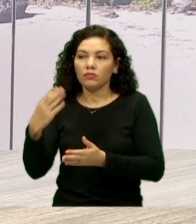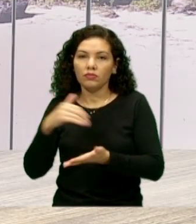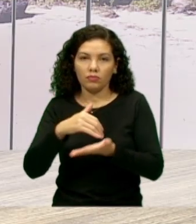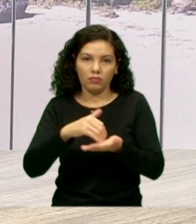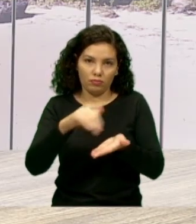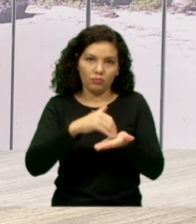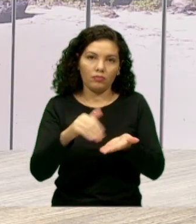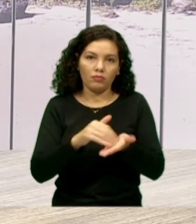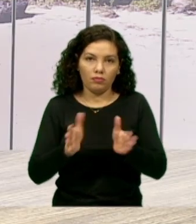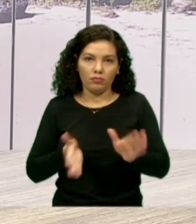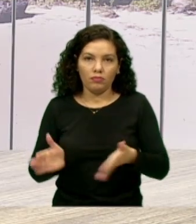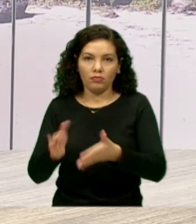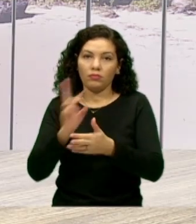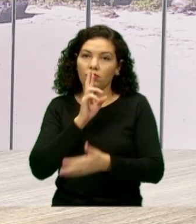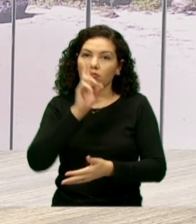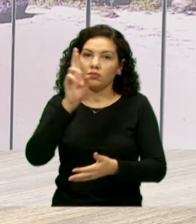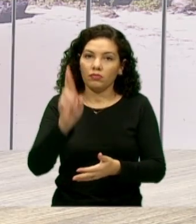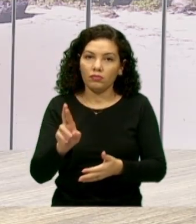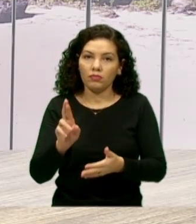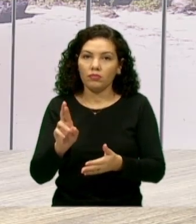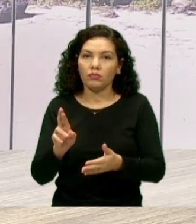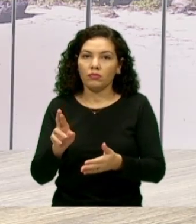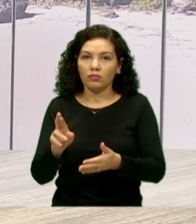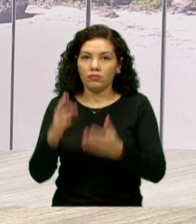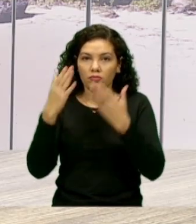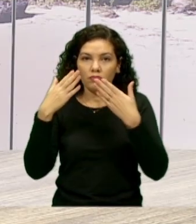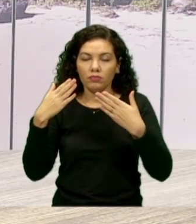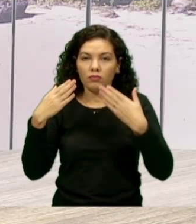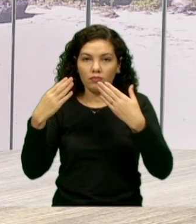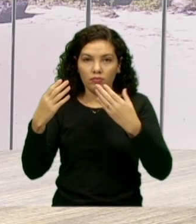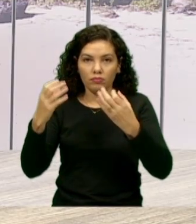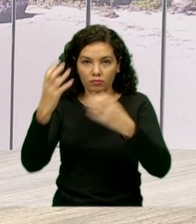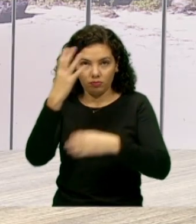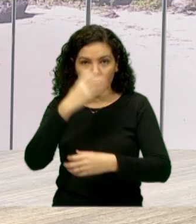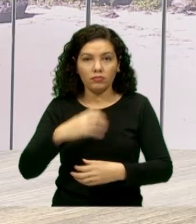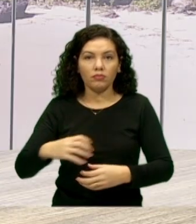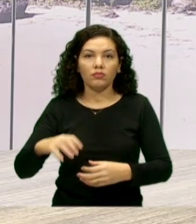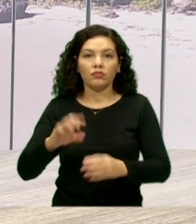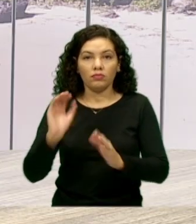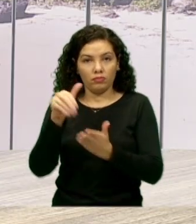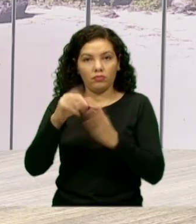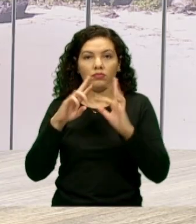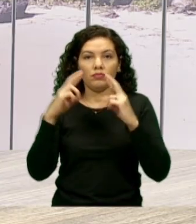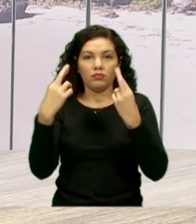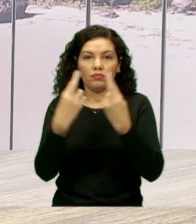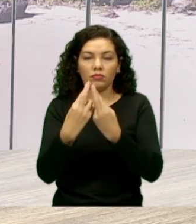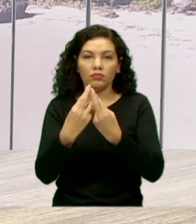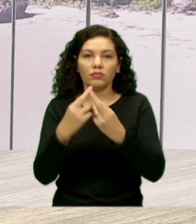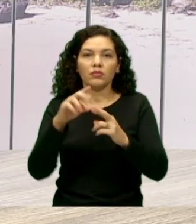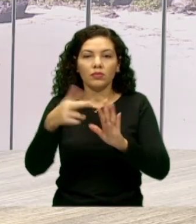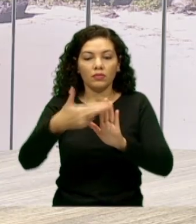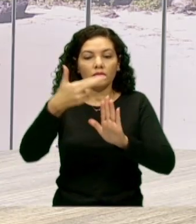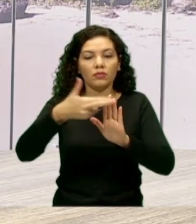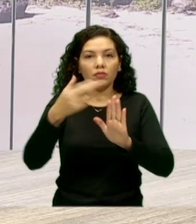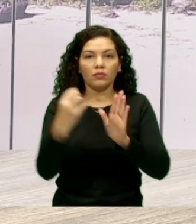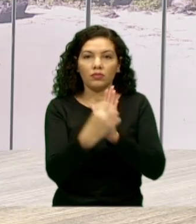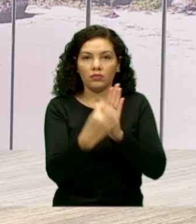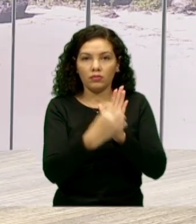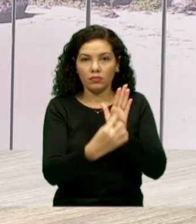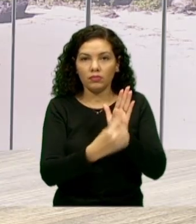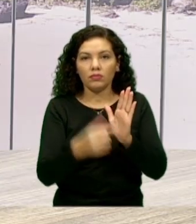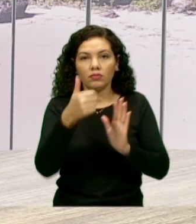encaminhou uma resposta assim, formal para a última reunião, sobre os pontos da resolução